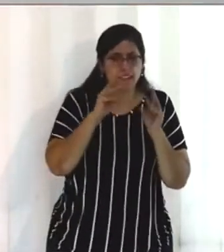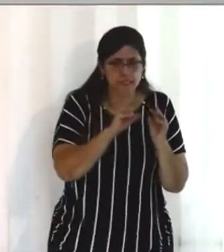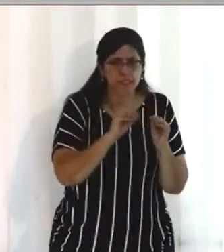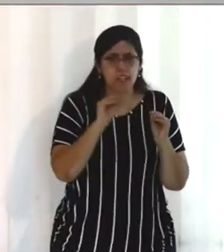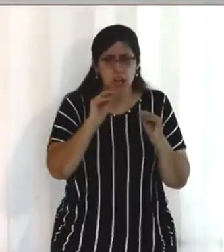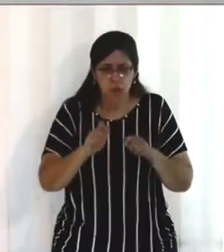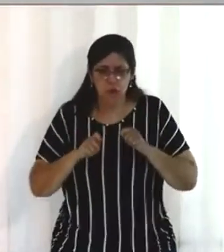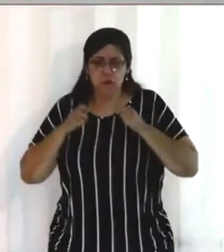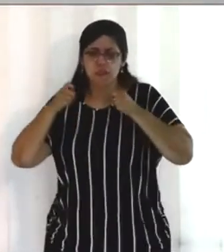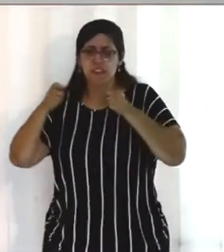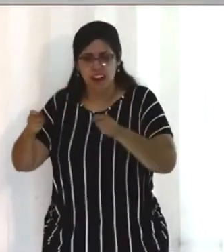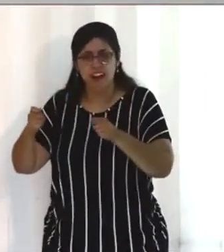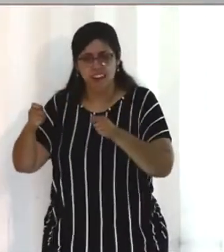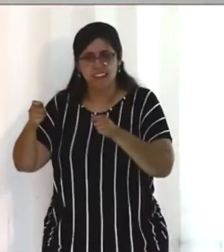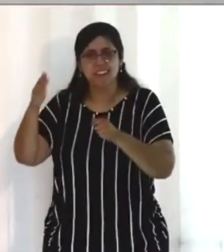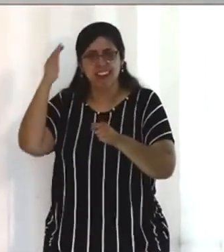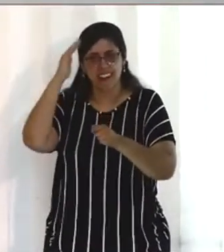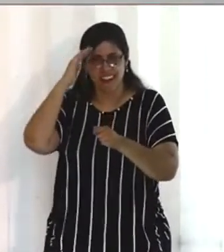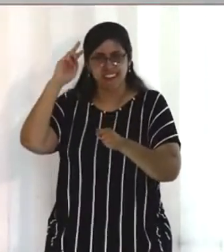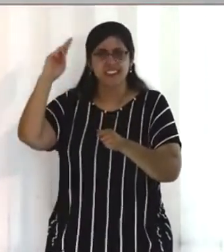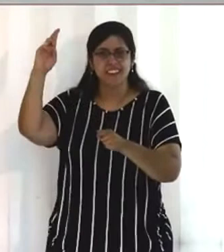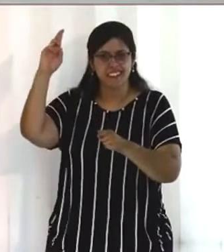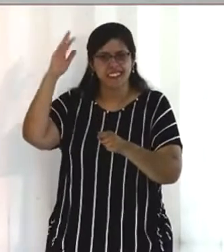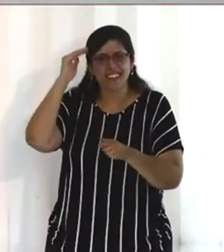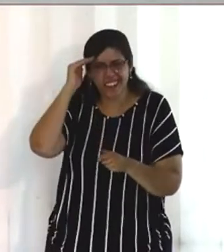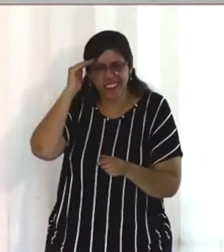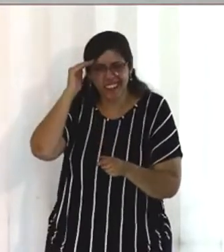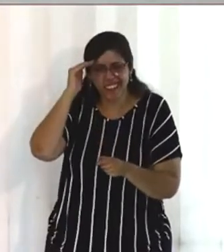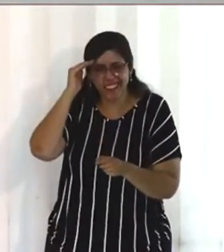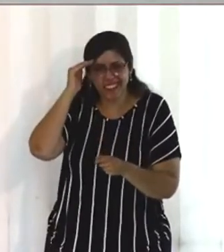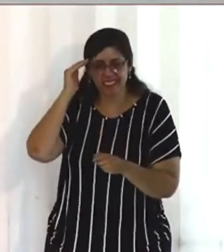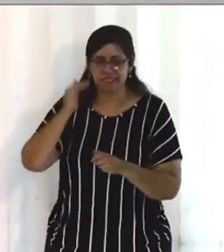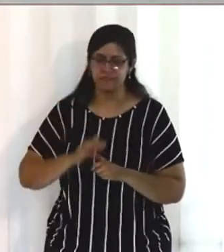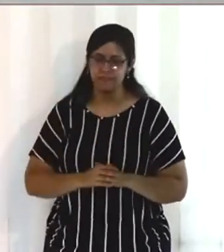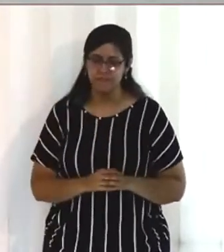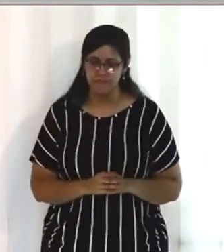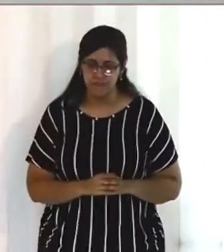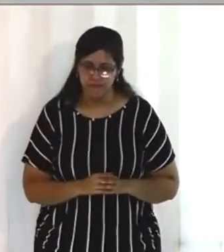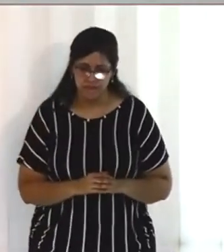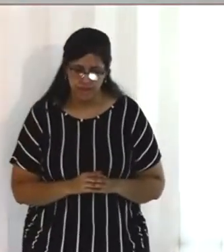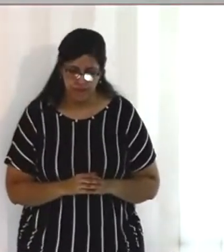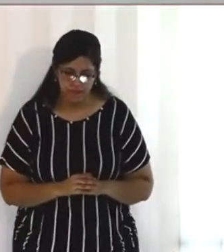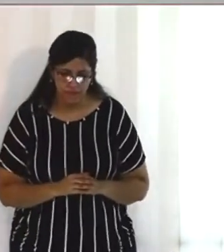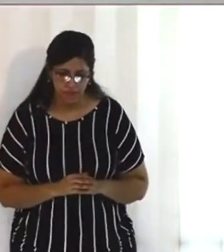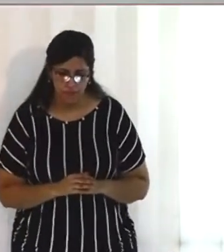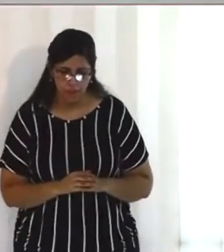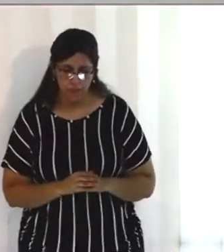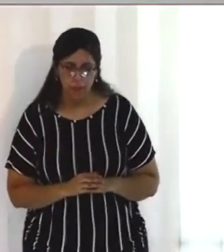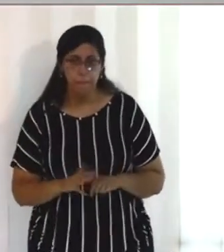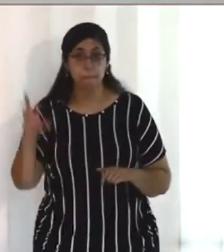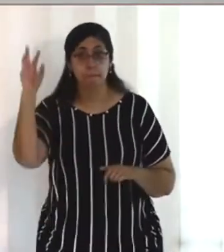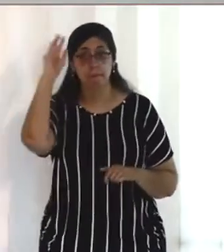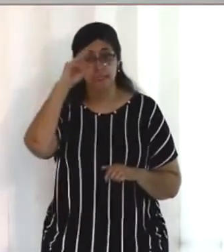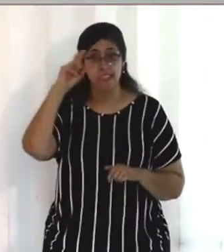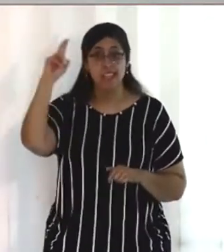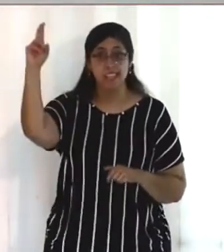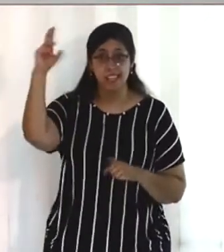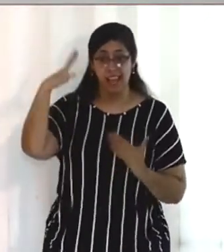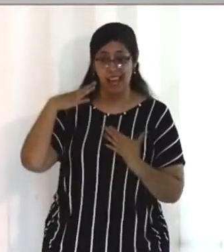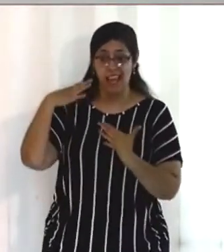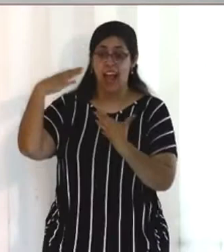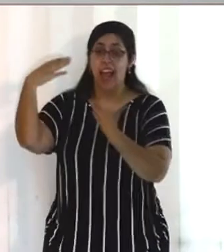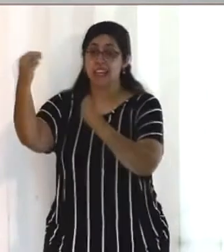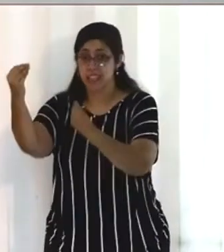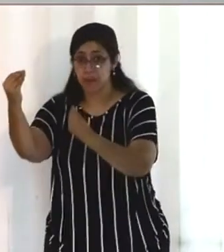falta. Não fará falta para o Senhor. o Senhor há de receber o que eu tenho